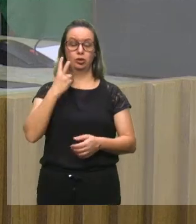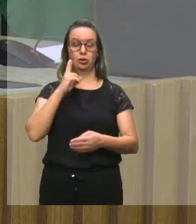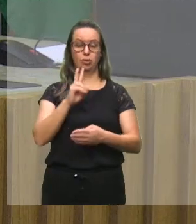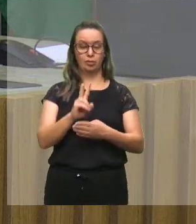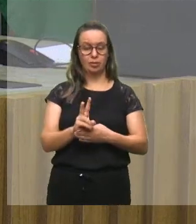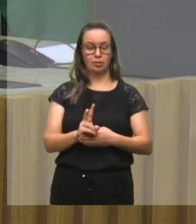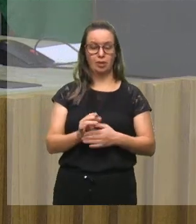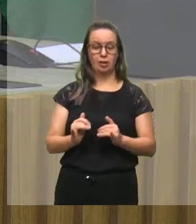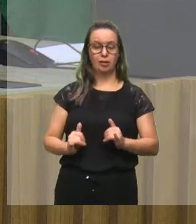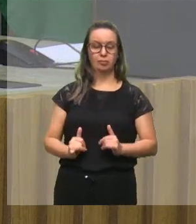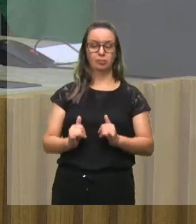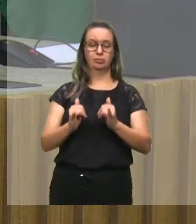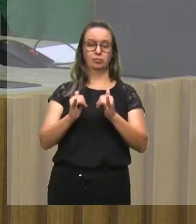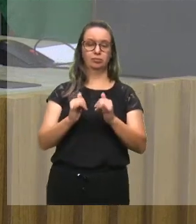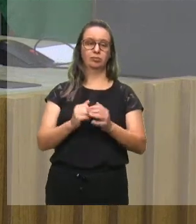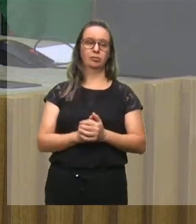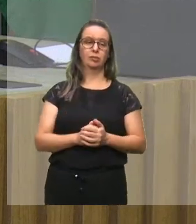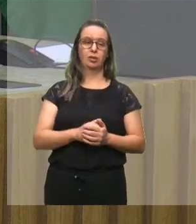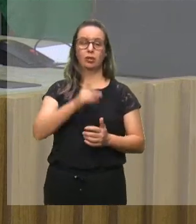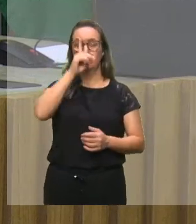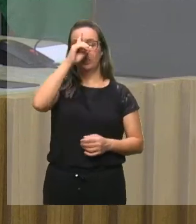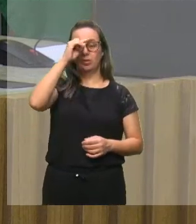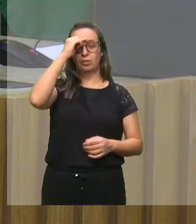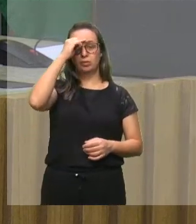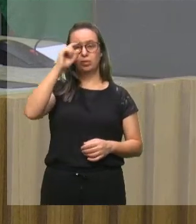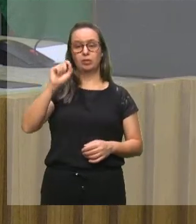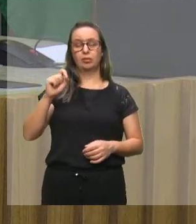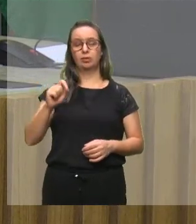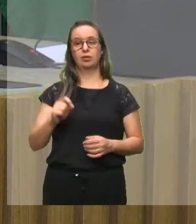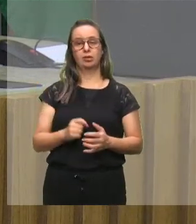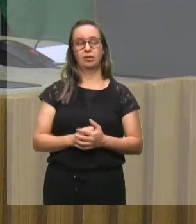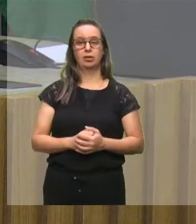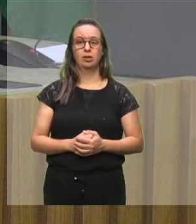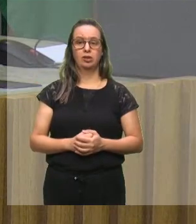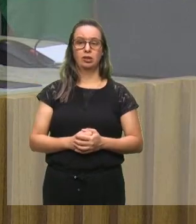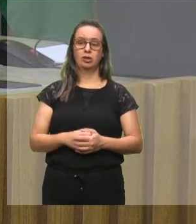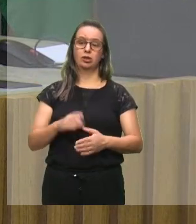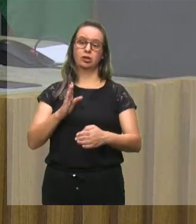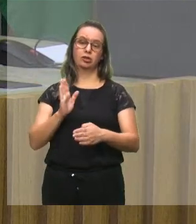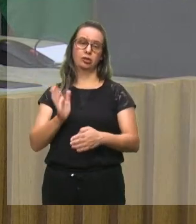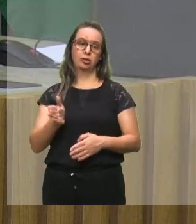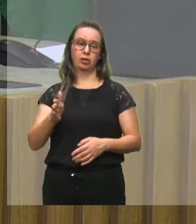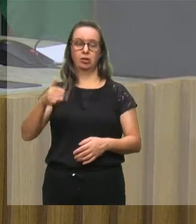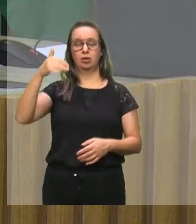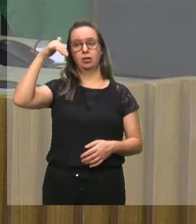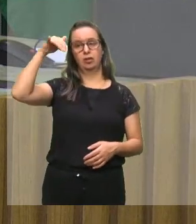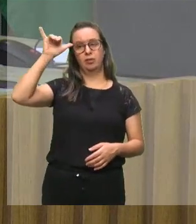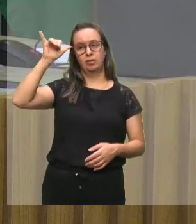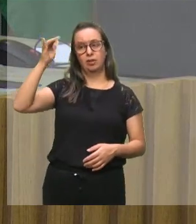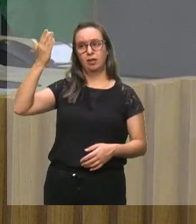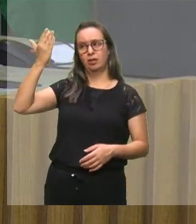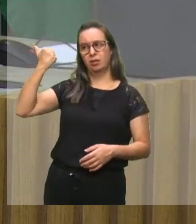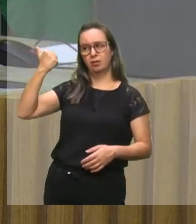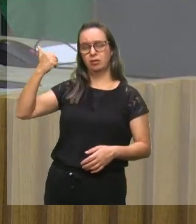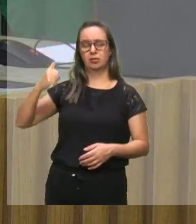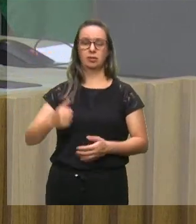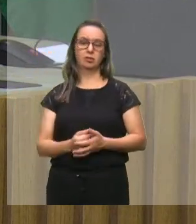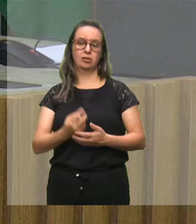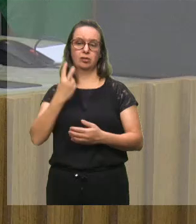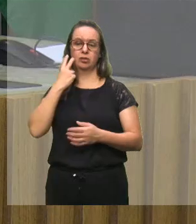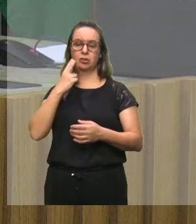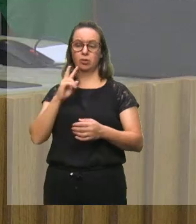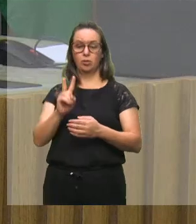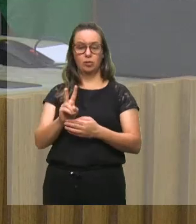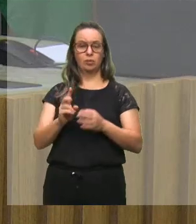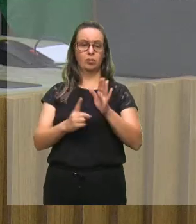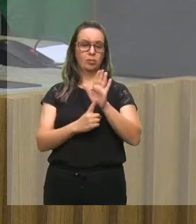hospital do que uma organização que nós podemos fazer na ponta com ações mesmo de cuidado